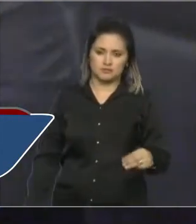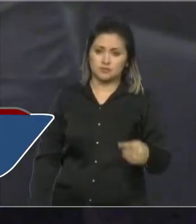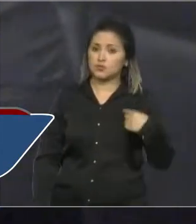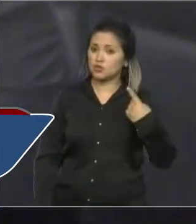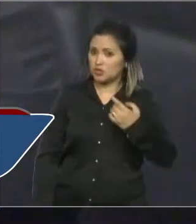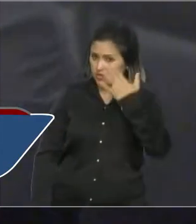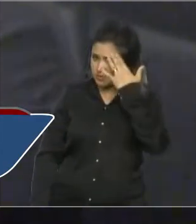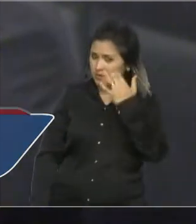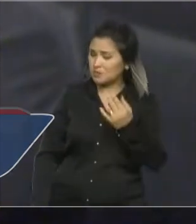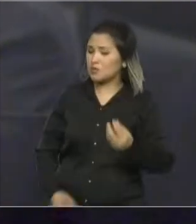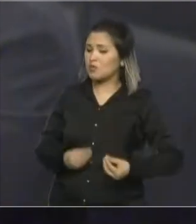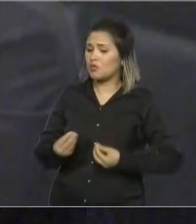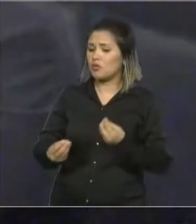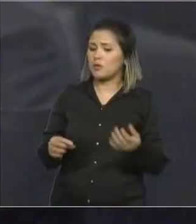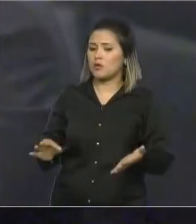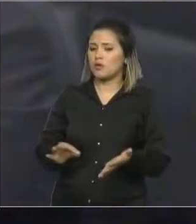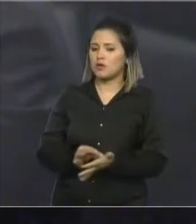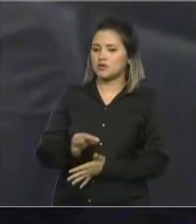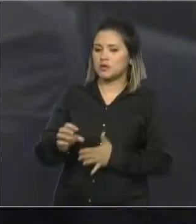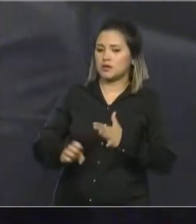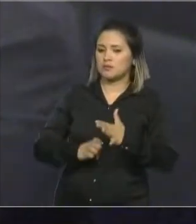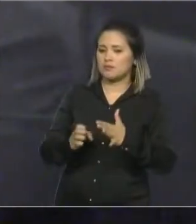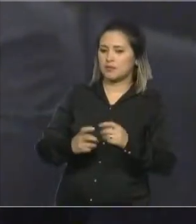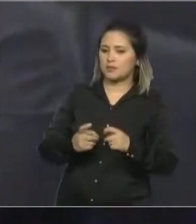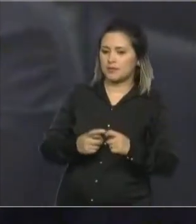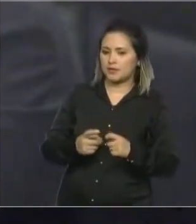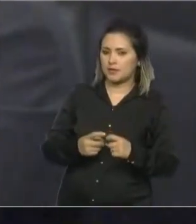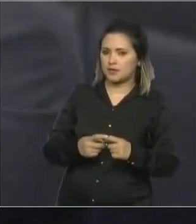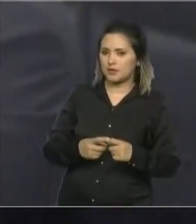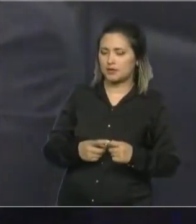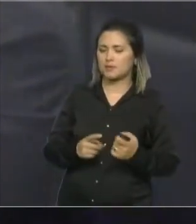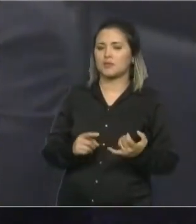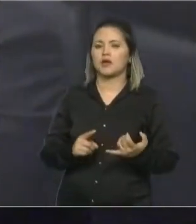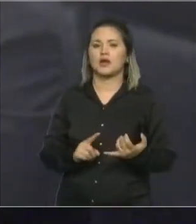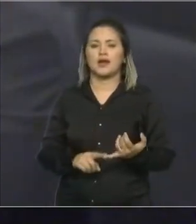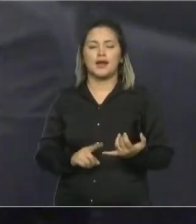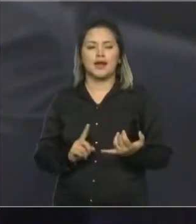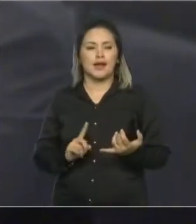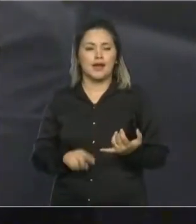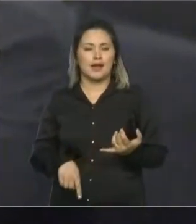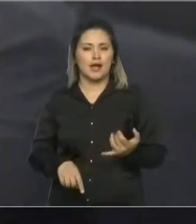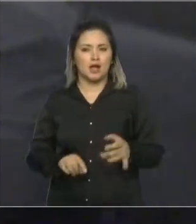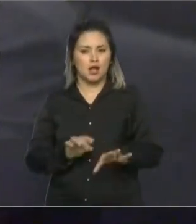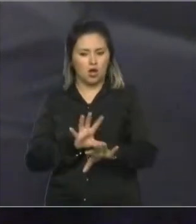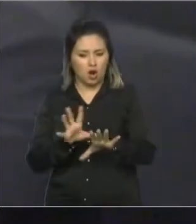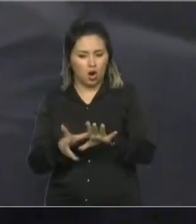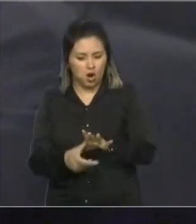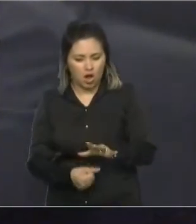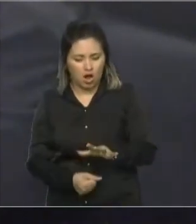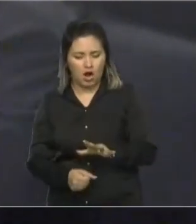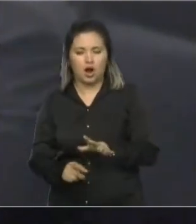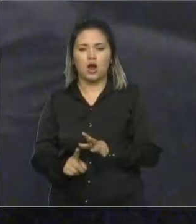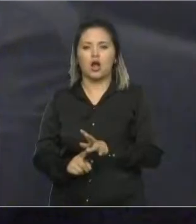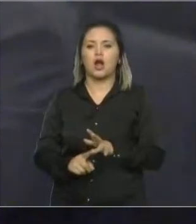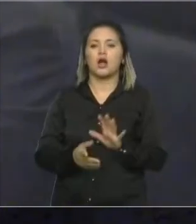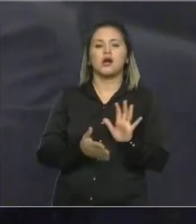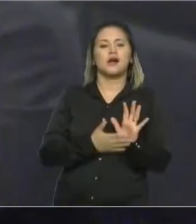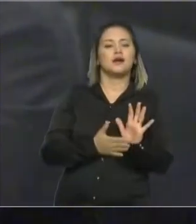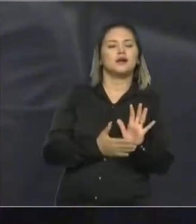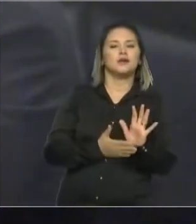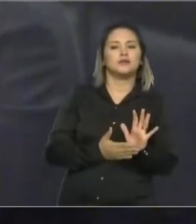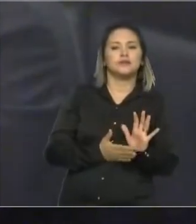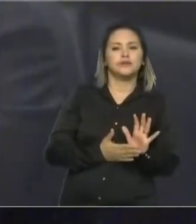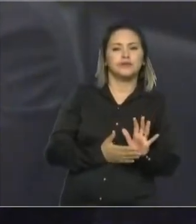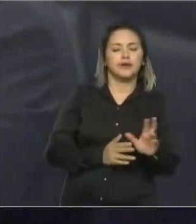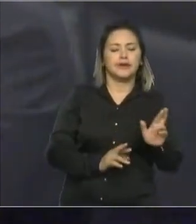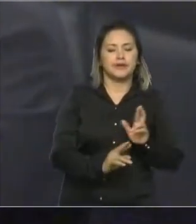médicas na gestão anterior. Era por indicação, com superfaturamento, com todo tipo de